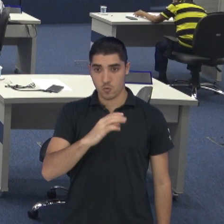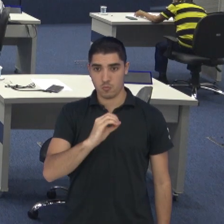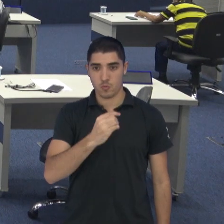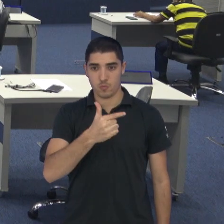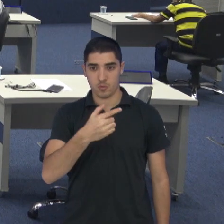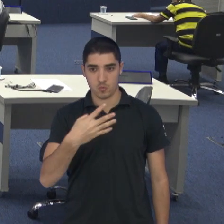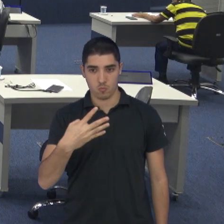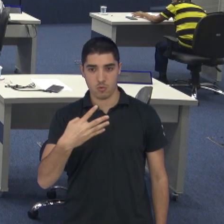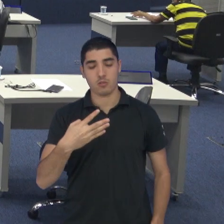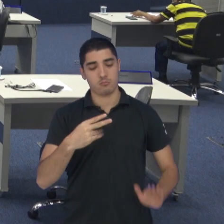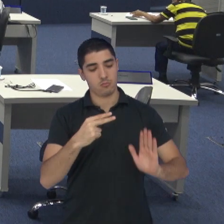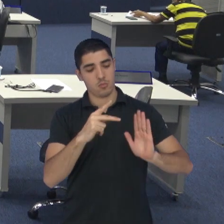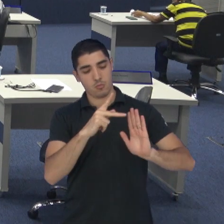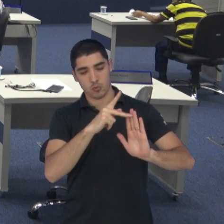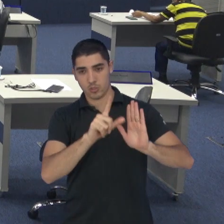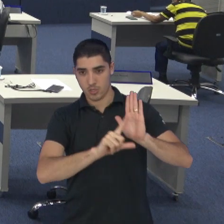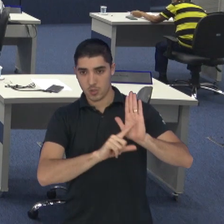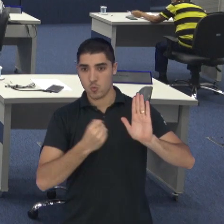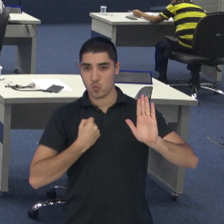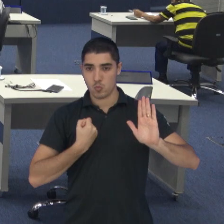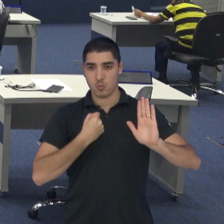3057/2024, projeto de lei número